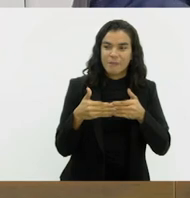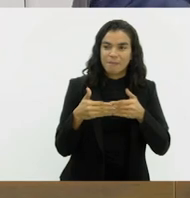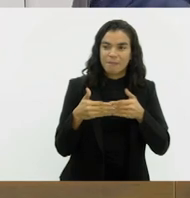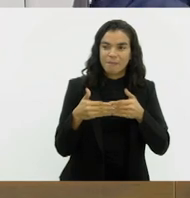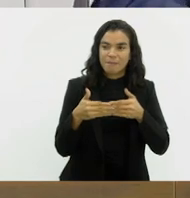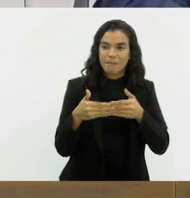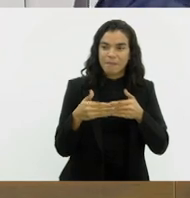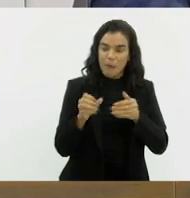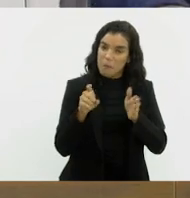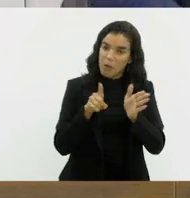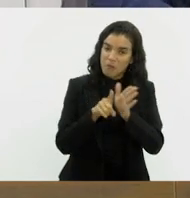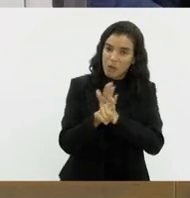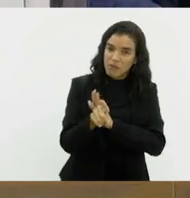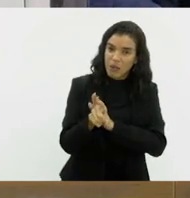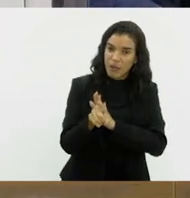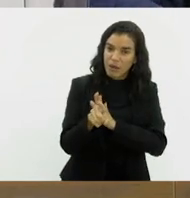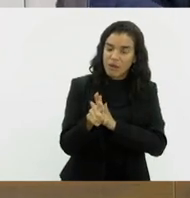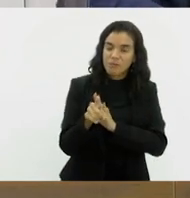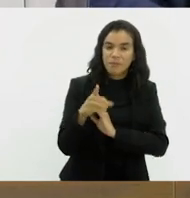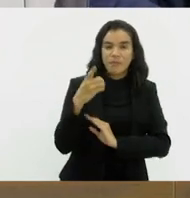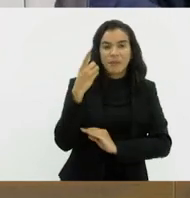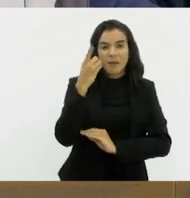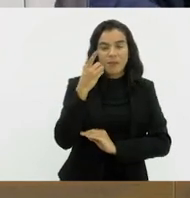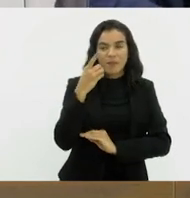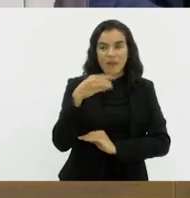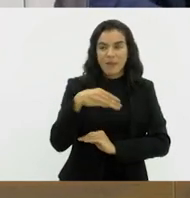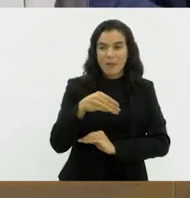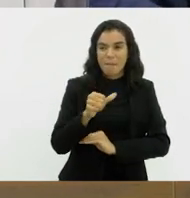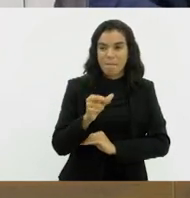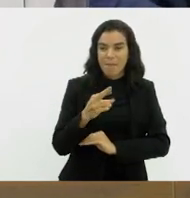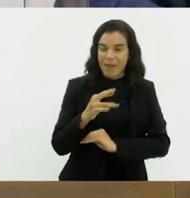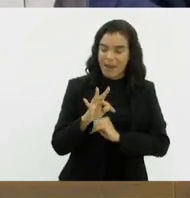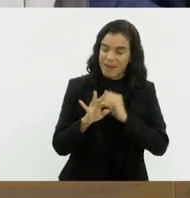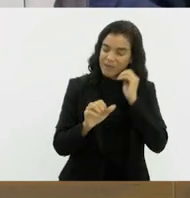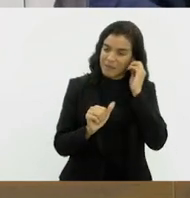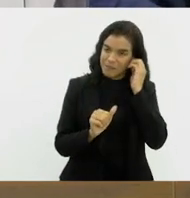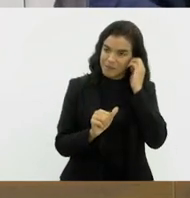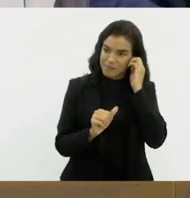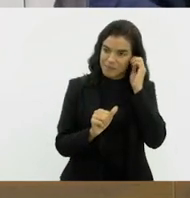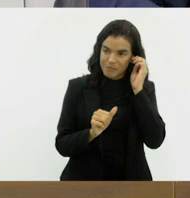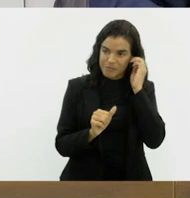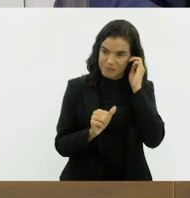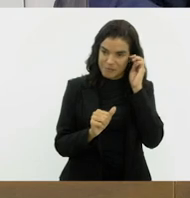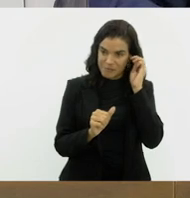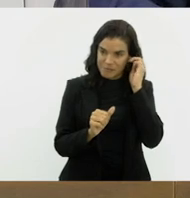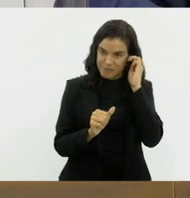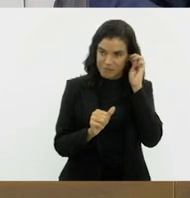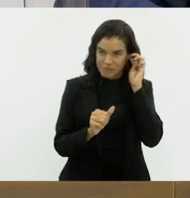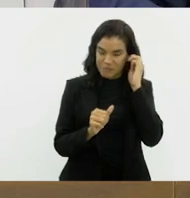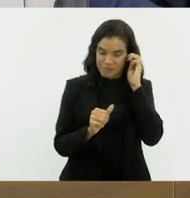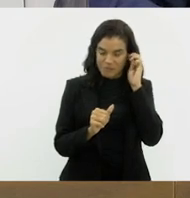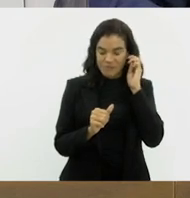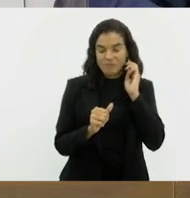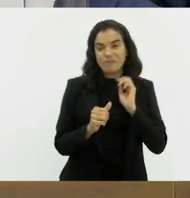pergunta. Mas pode terminar. Só para finalizar, porque isso não está aqui